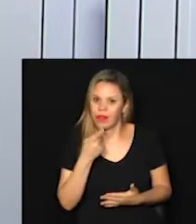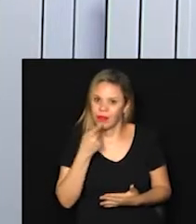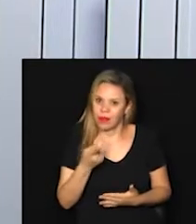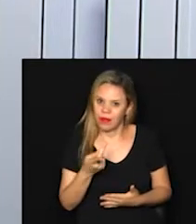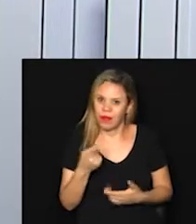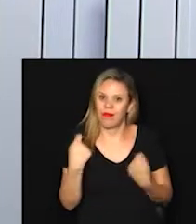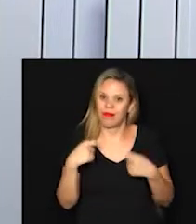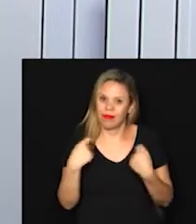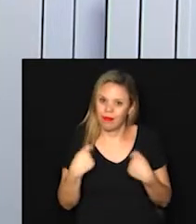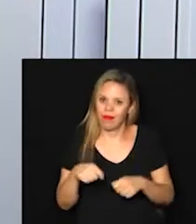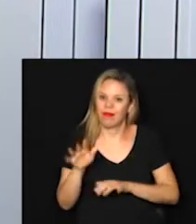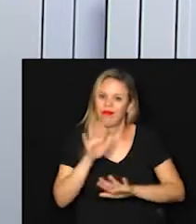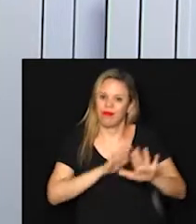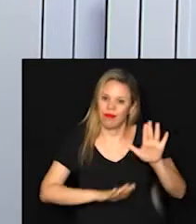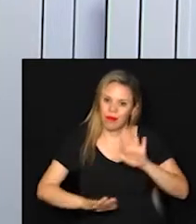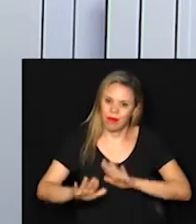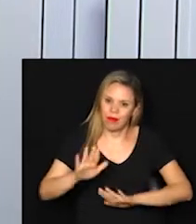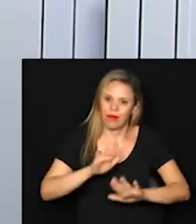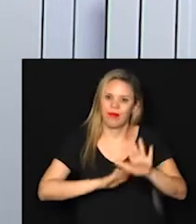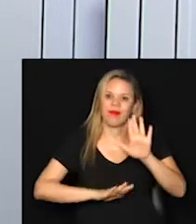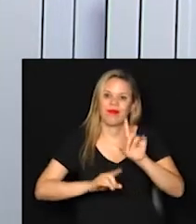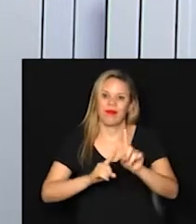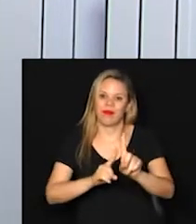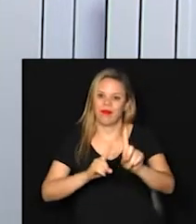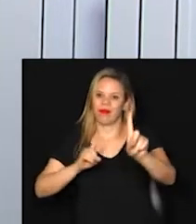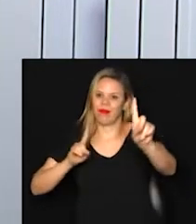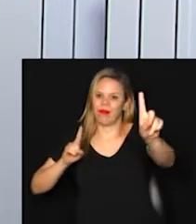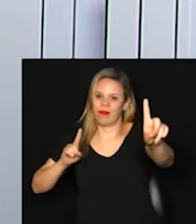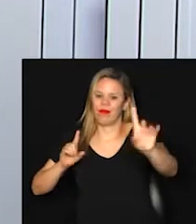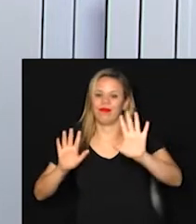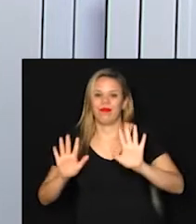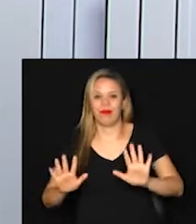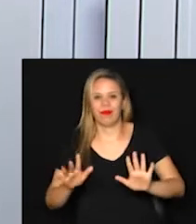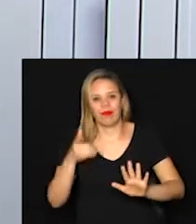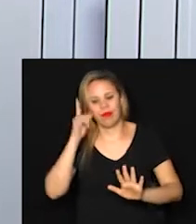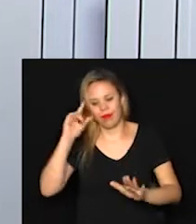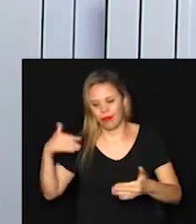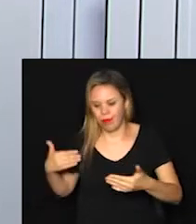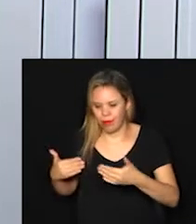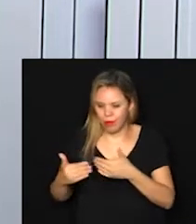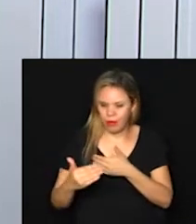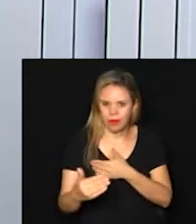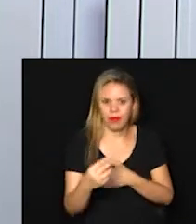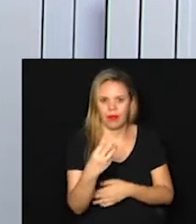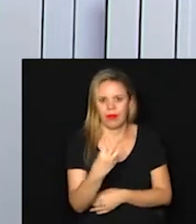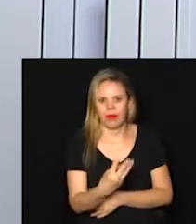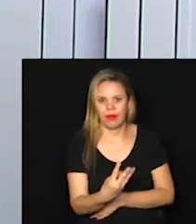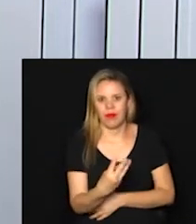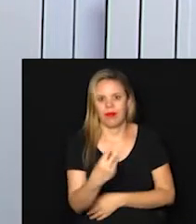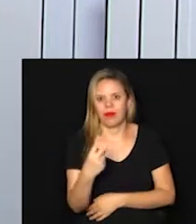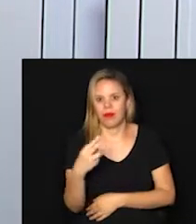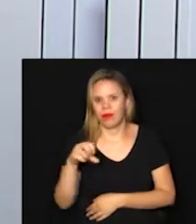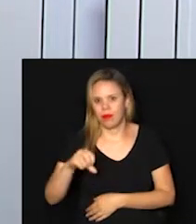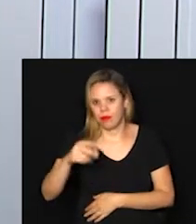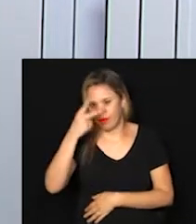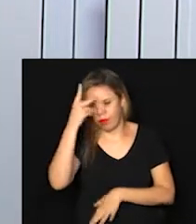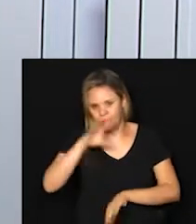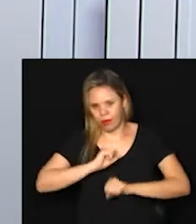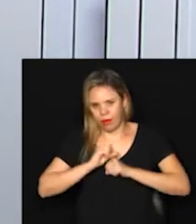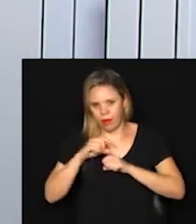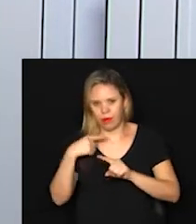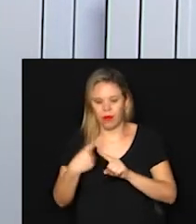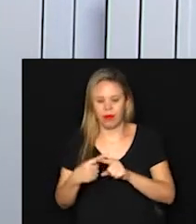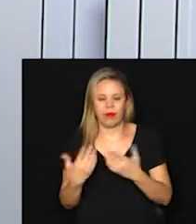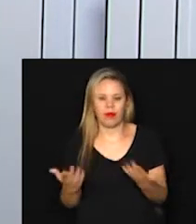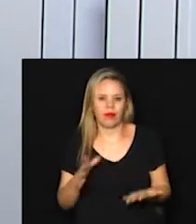precisa tomar todos os cuidados em relação à pandemia. De ontem para hoje, 329 casos a mais. Então,